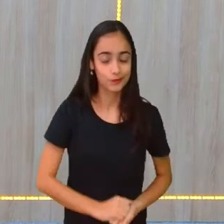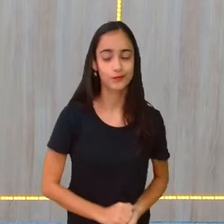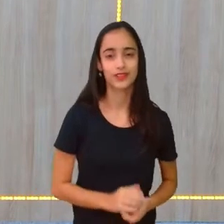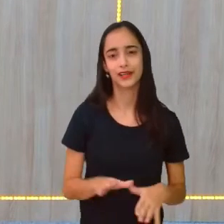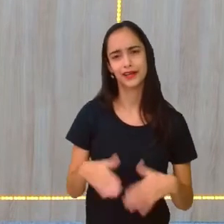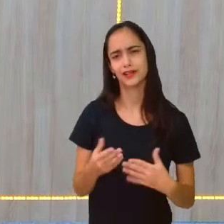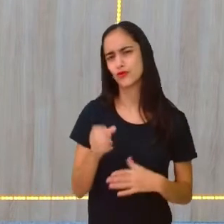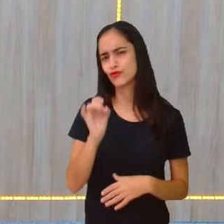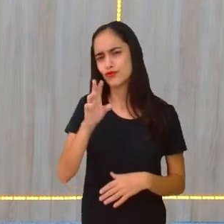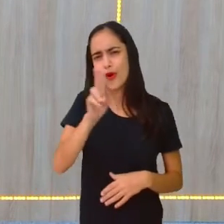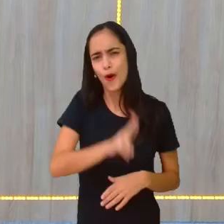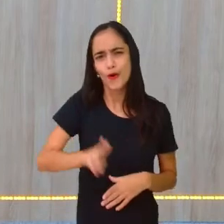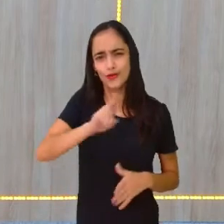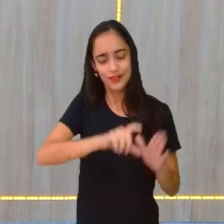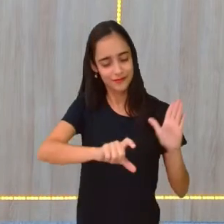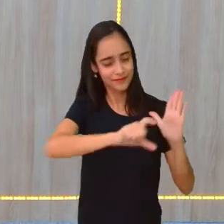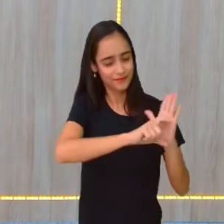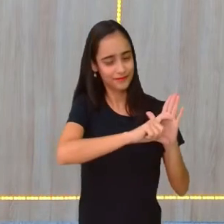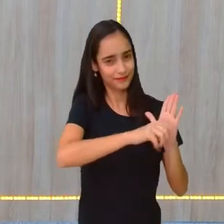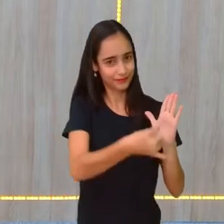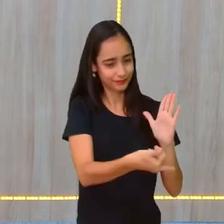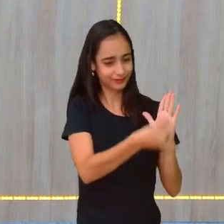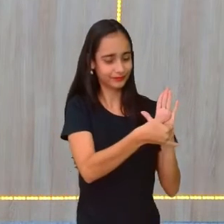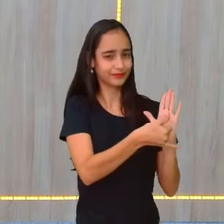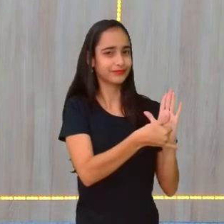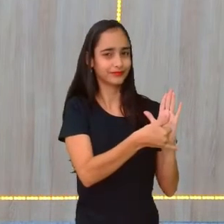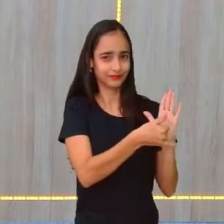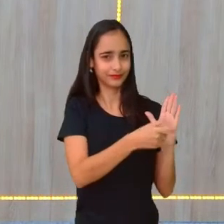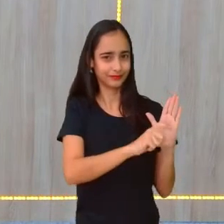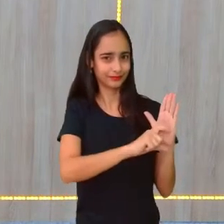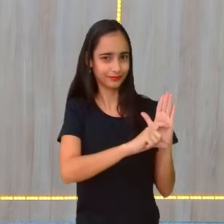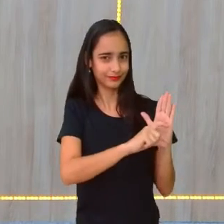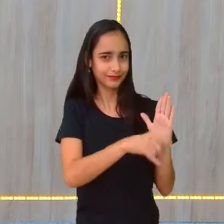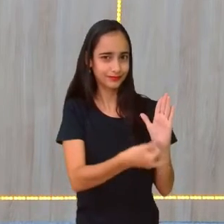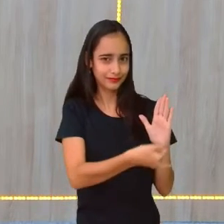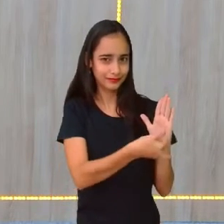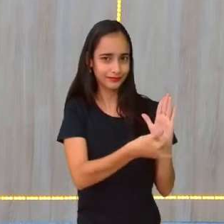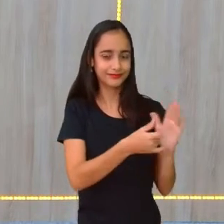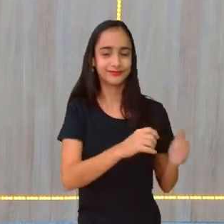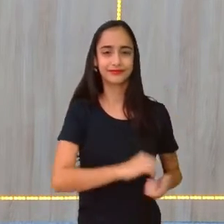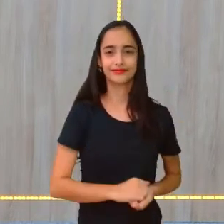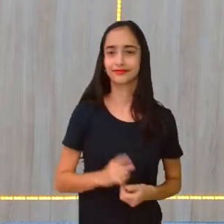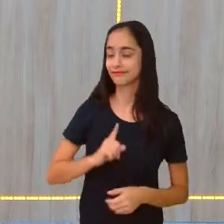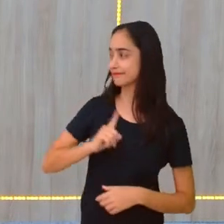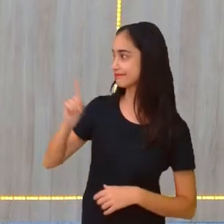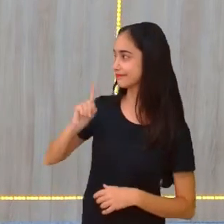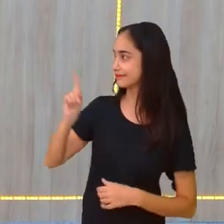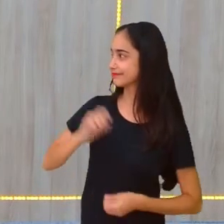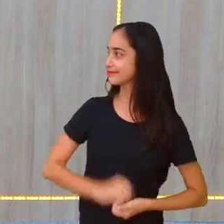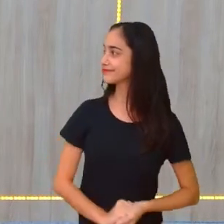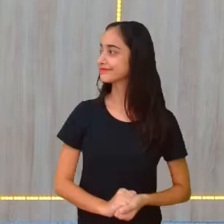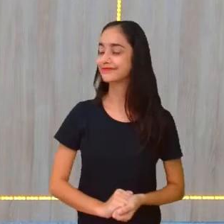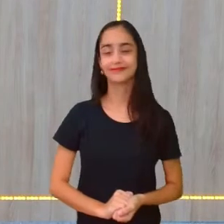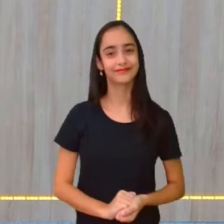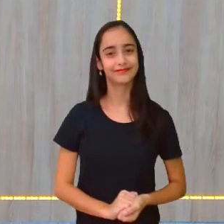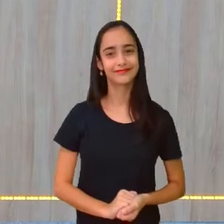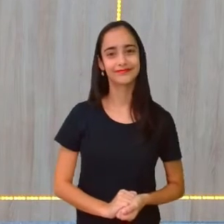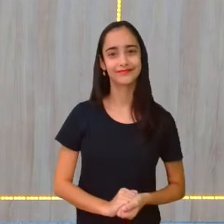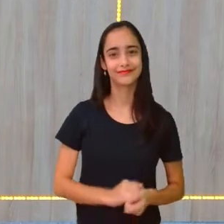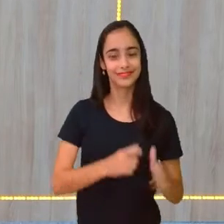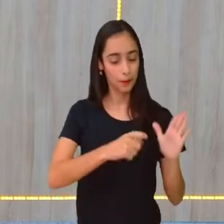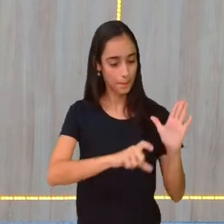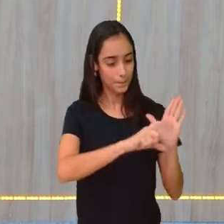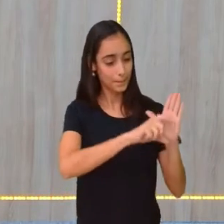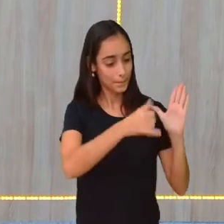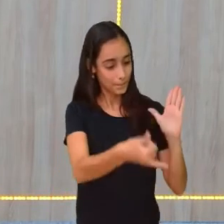QR Code que Juninho vai jogar aqui no cantinho os QR Codes. Aí, ó, a mágica dele é boa aí, ó. A gente falou ele,